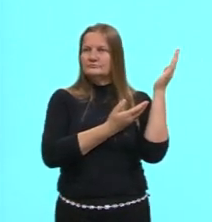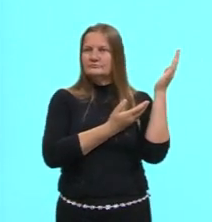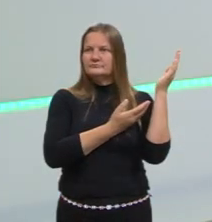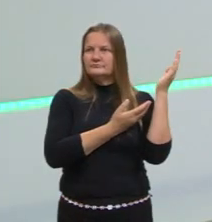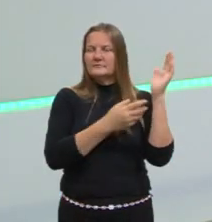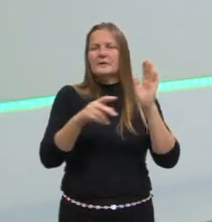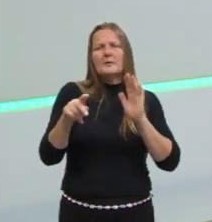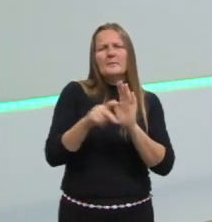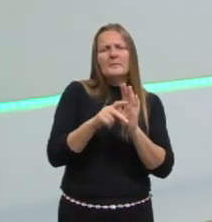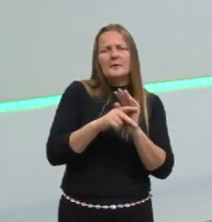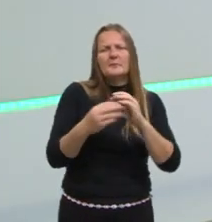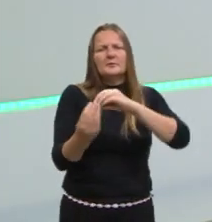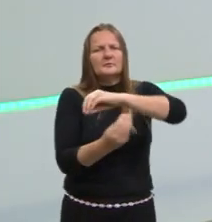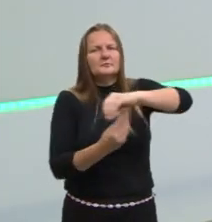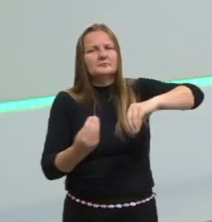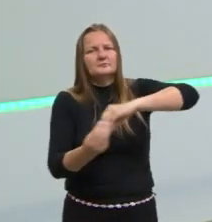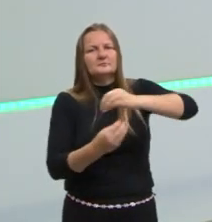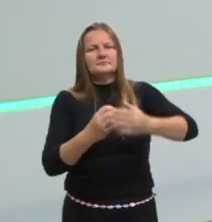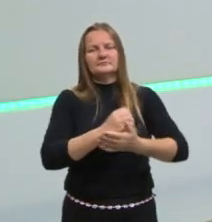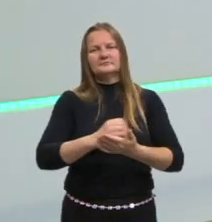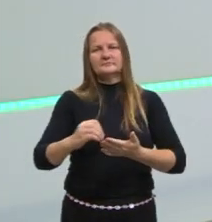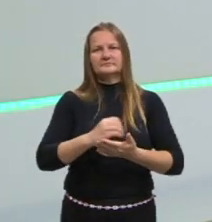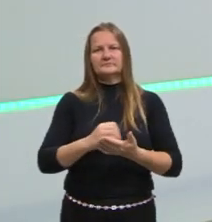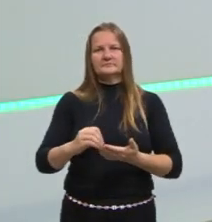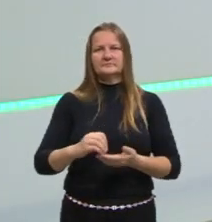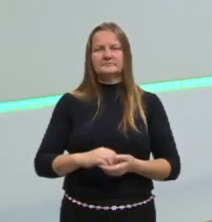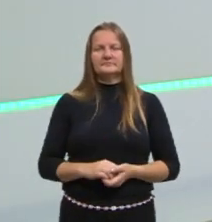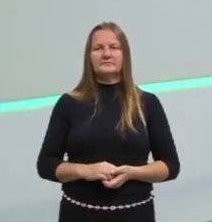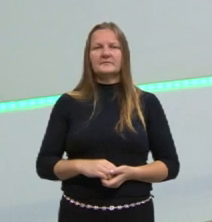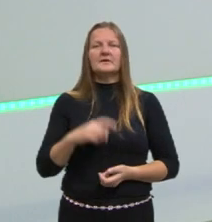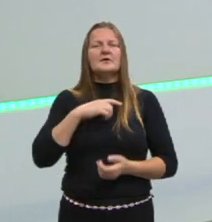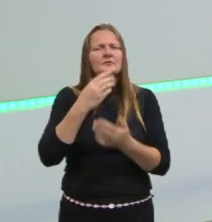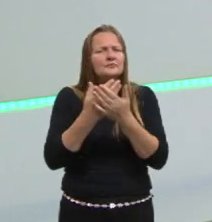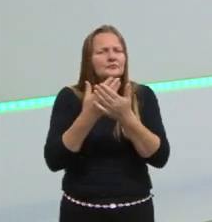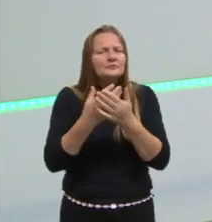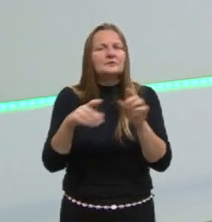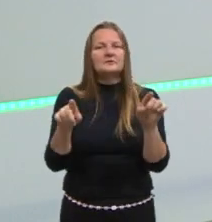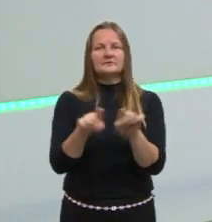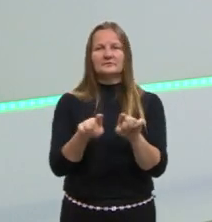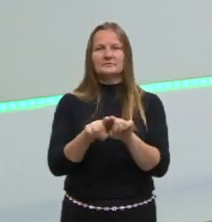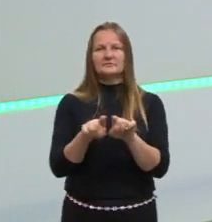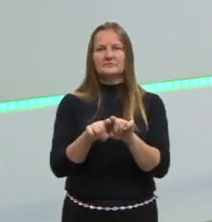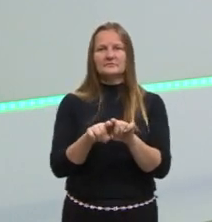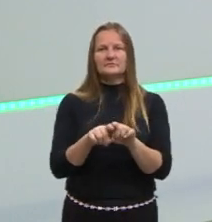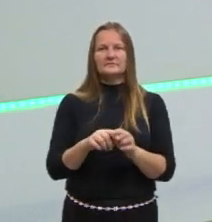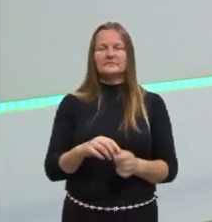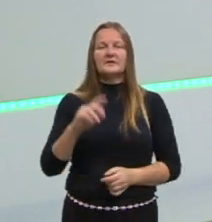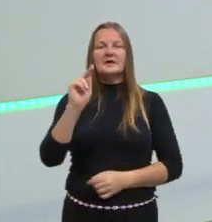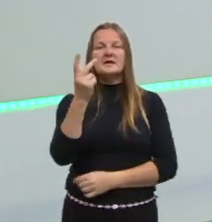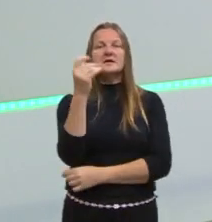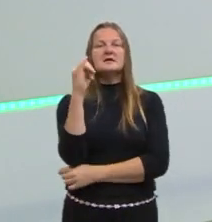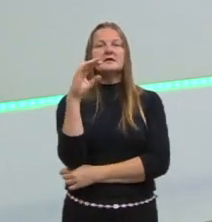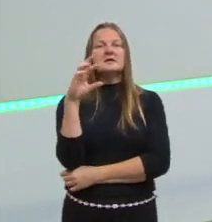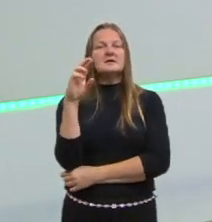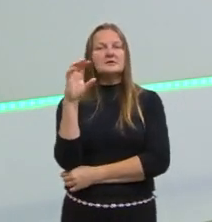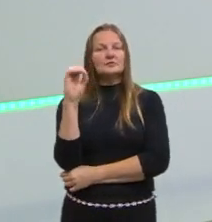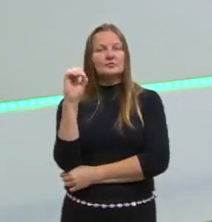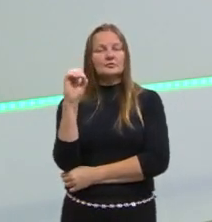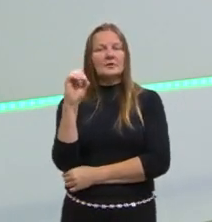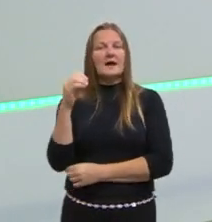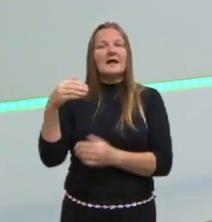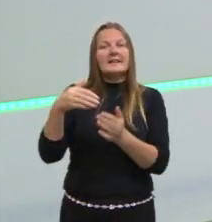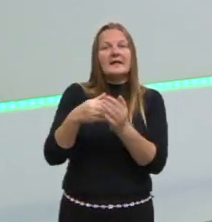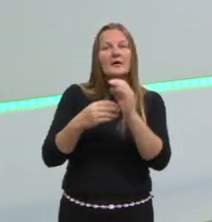lá os compostos orgânicos as funções orgânicas a gente estuda também que os hidrocarbonetos até quatro carbonos